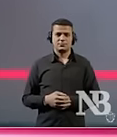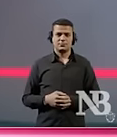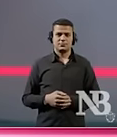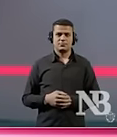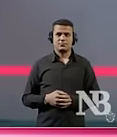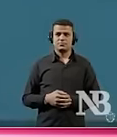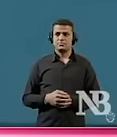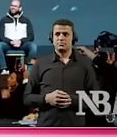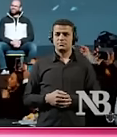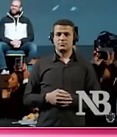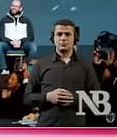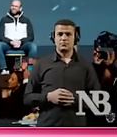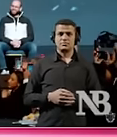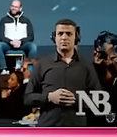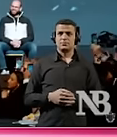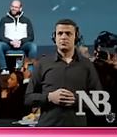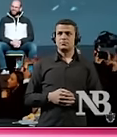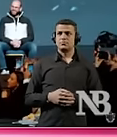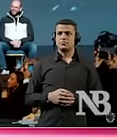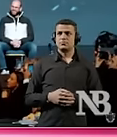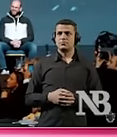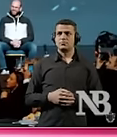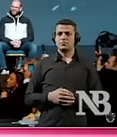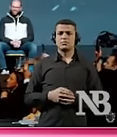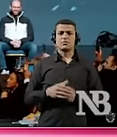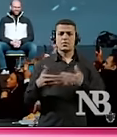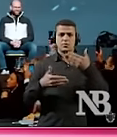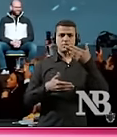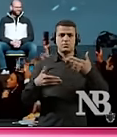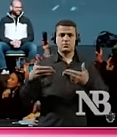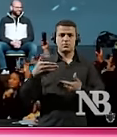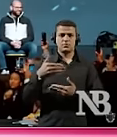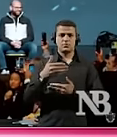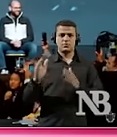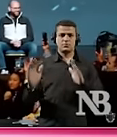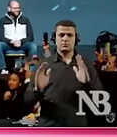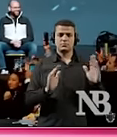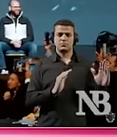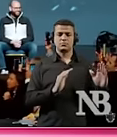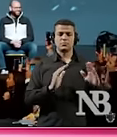Passa aí para mim, por gentileza, porque não acabou. Segura, tá segurando.